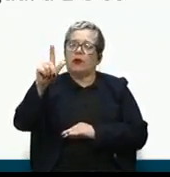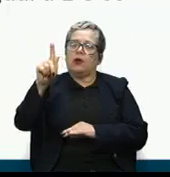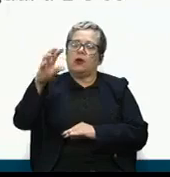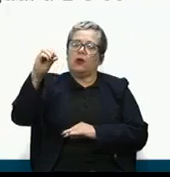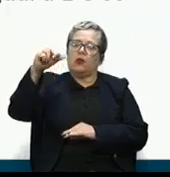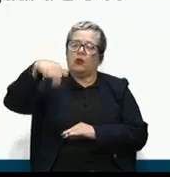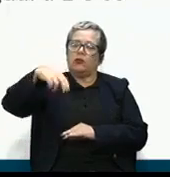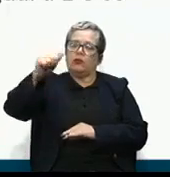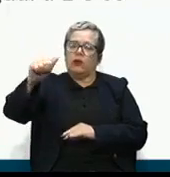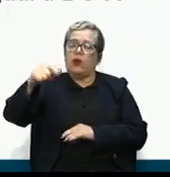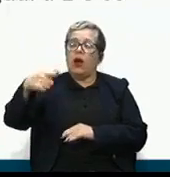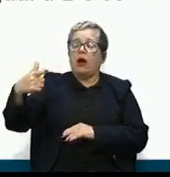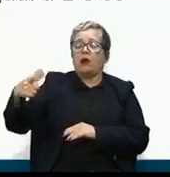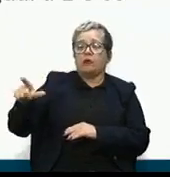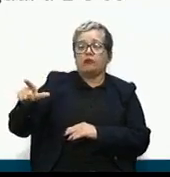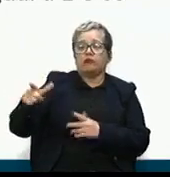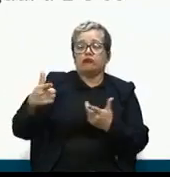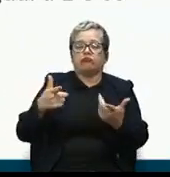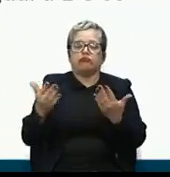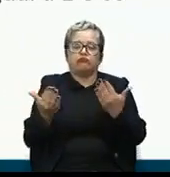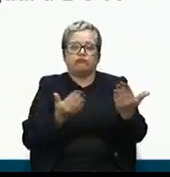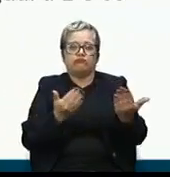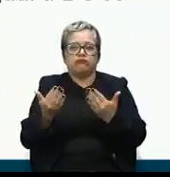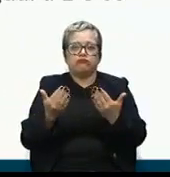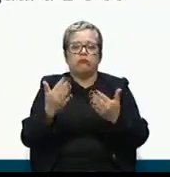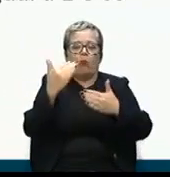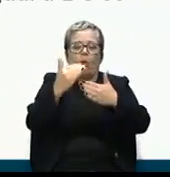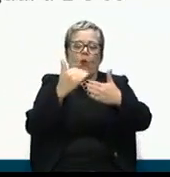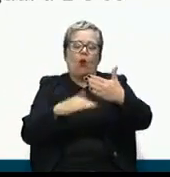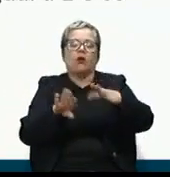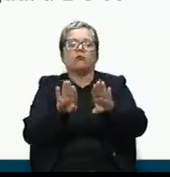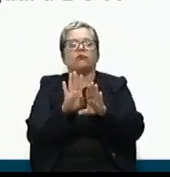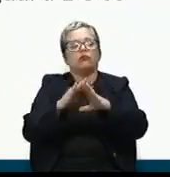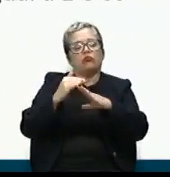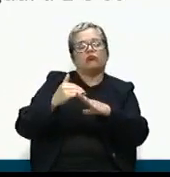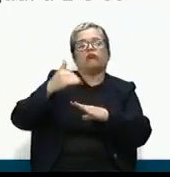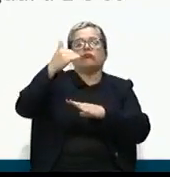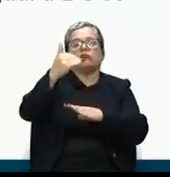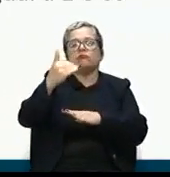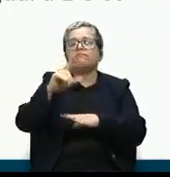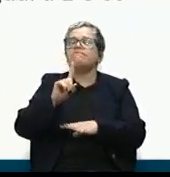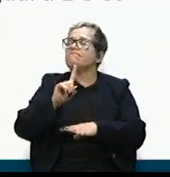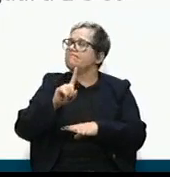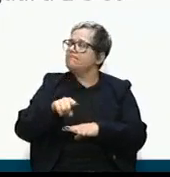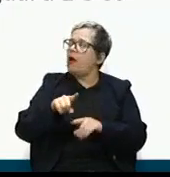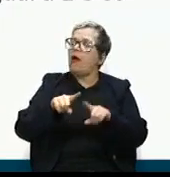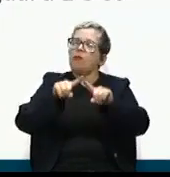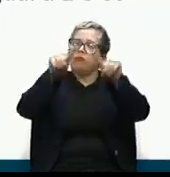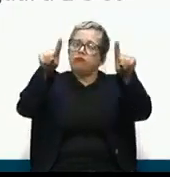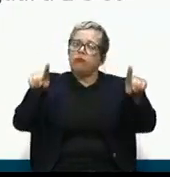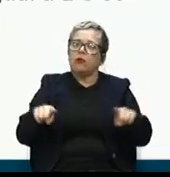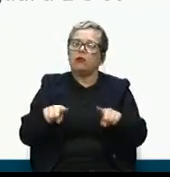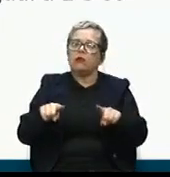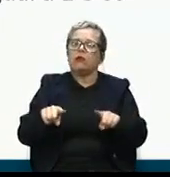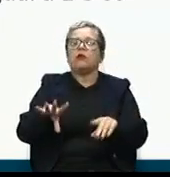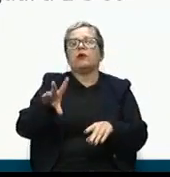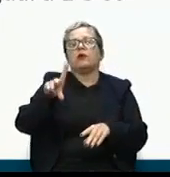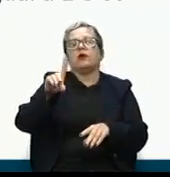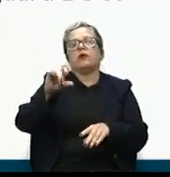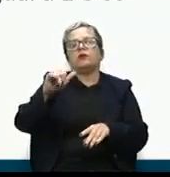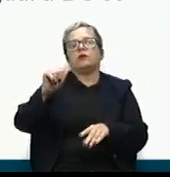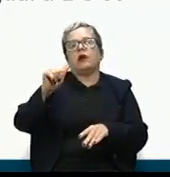é simultaneamente triangular superior e inferior e também ela é uma matriz diagonal.